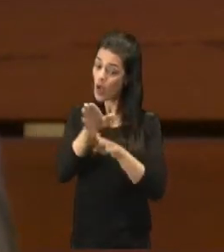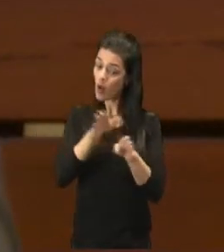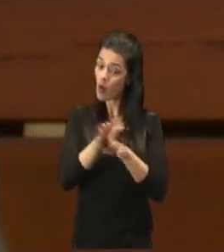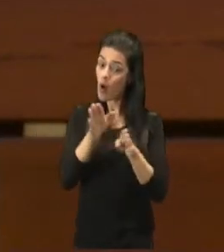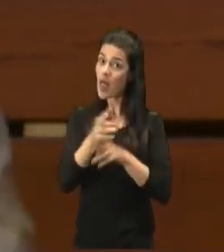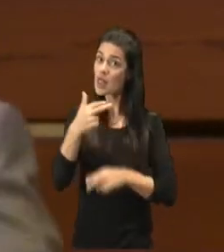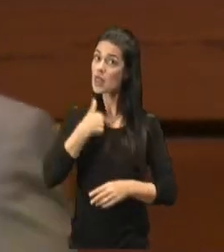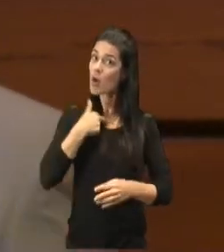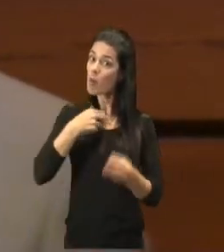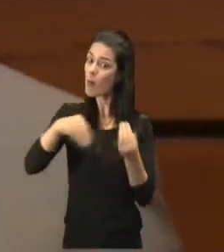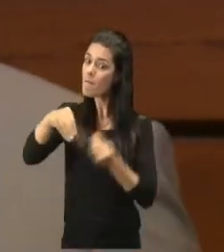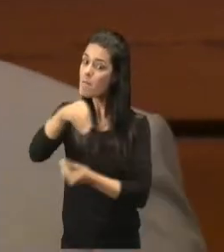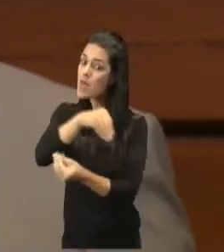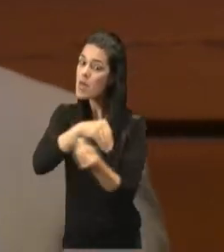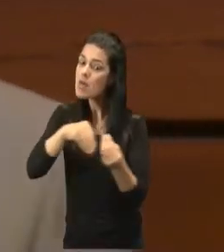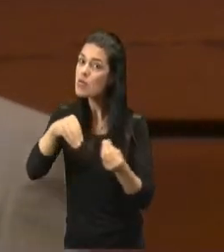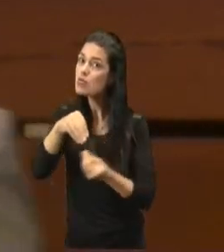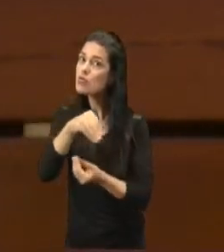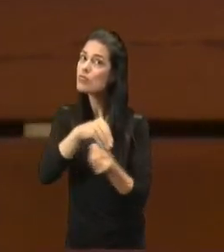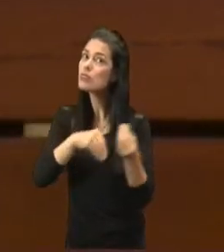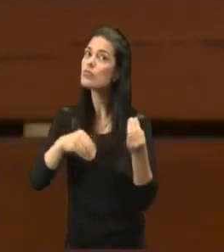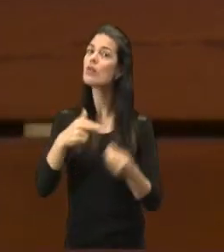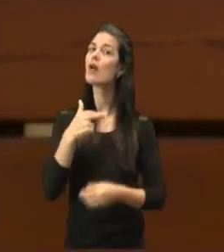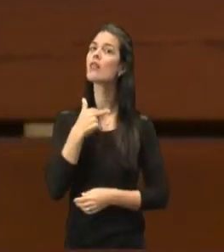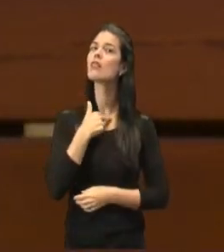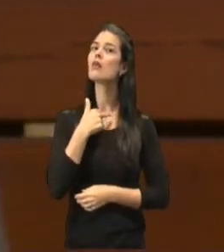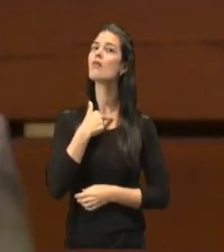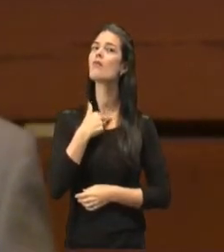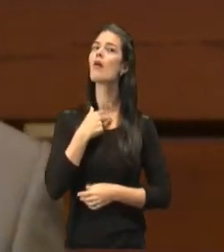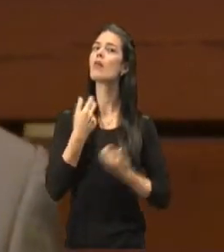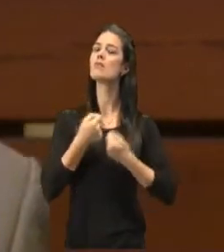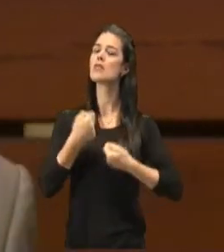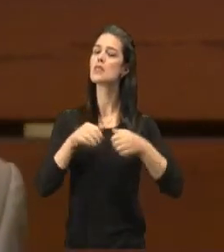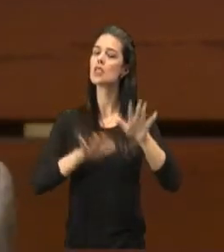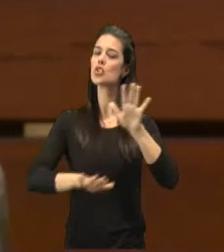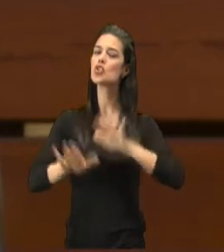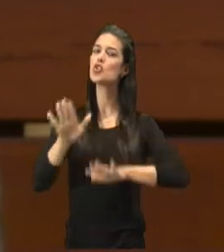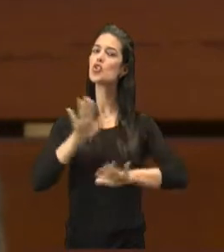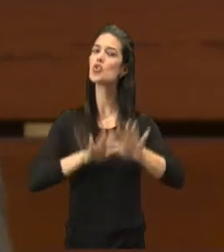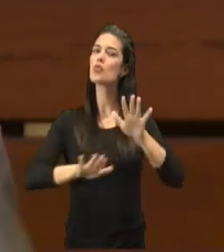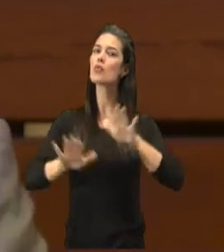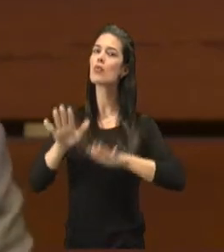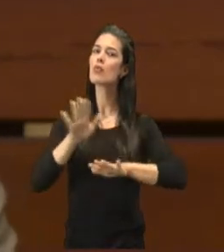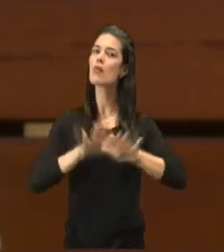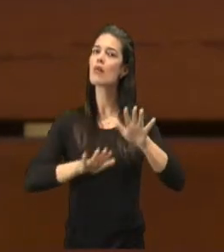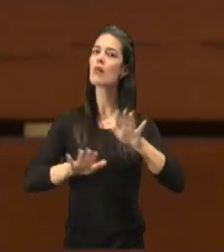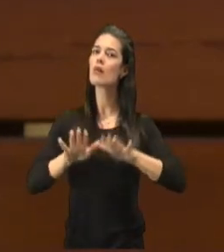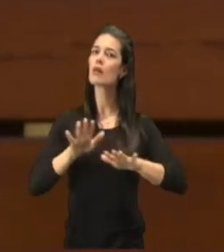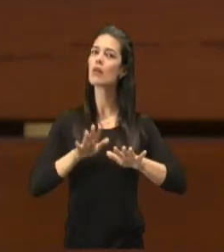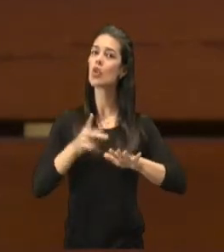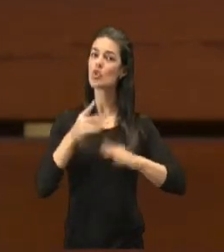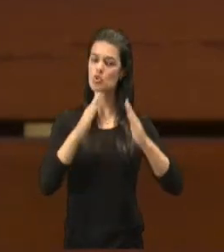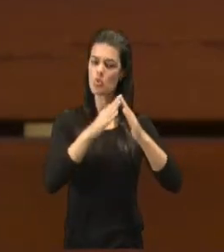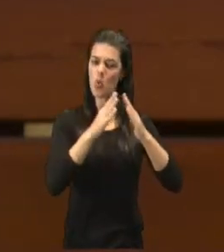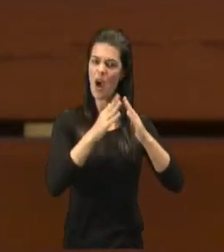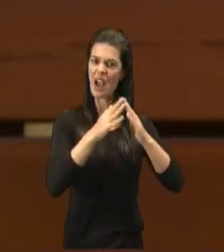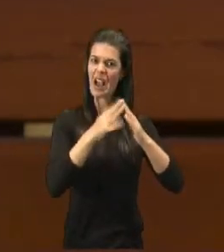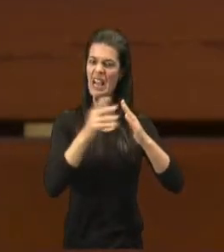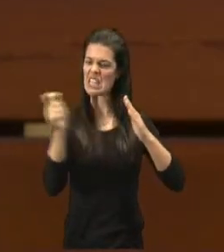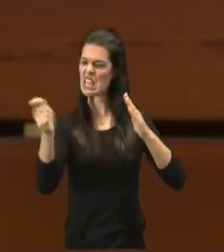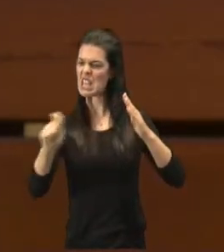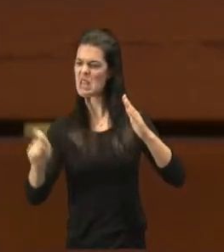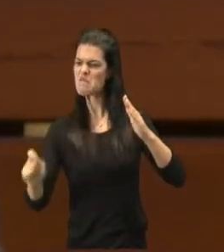então essa não permissão de entrar determinadas coisas nos lares, e a exemplo daquele tempo, num contexto daquele momento,